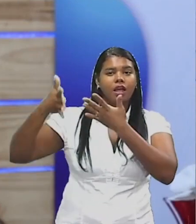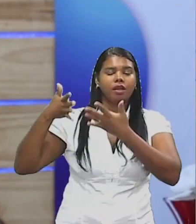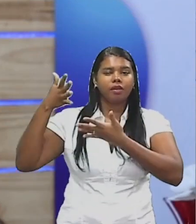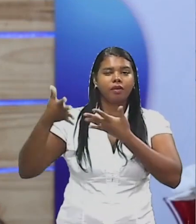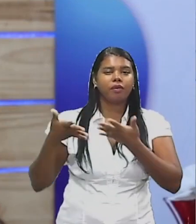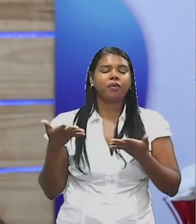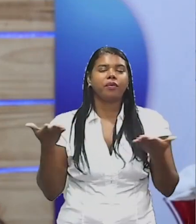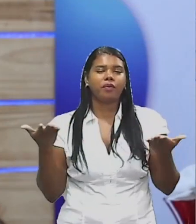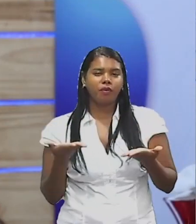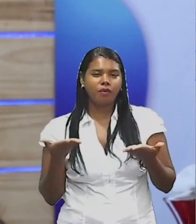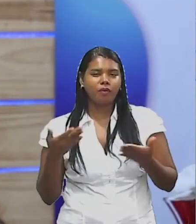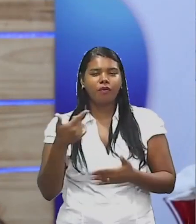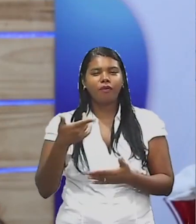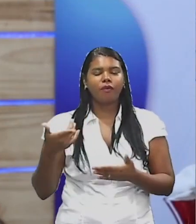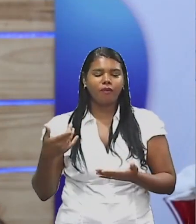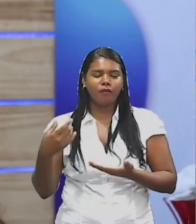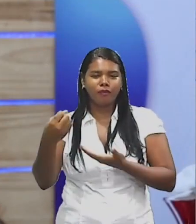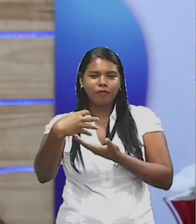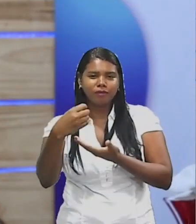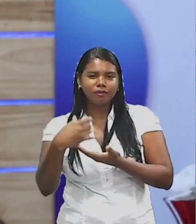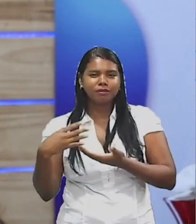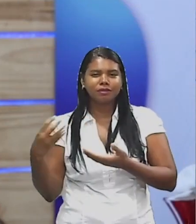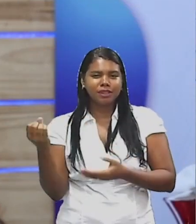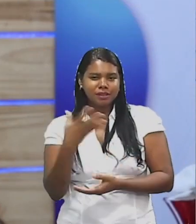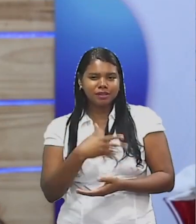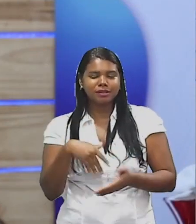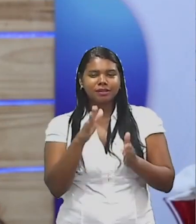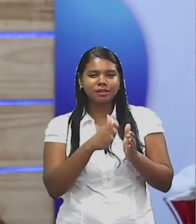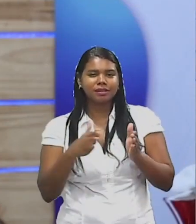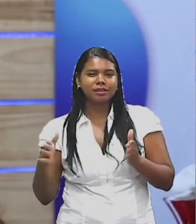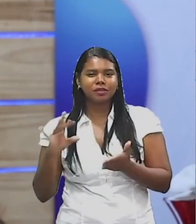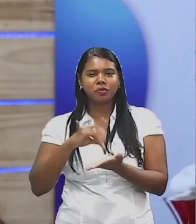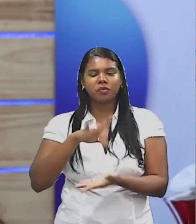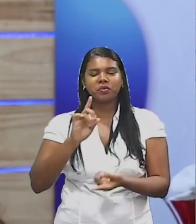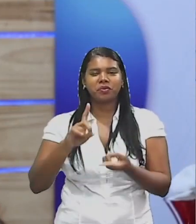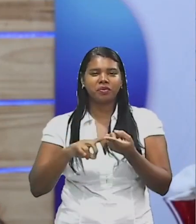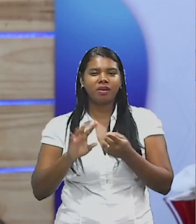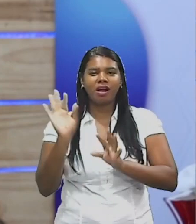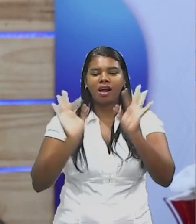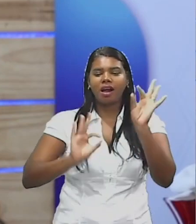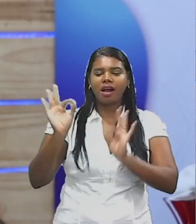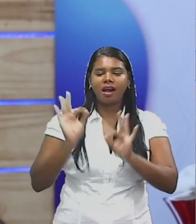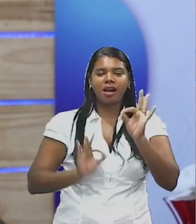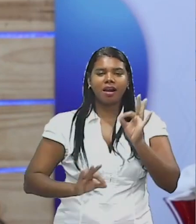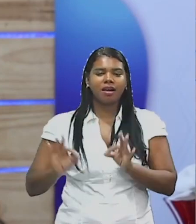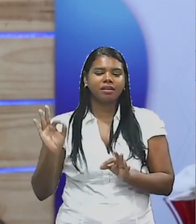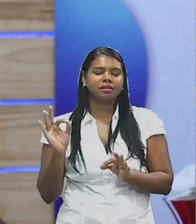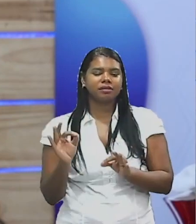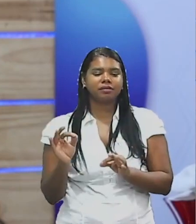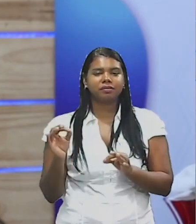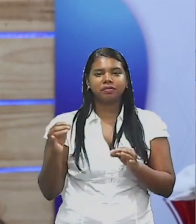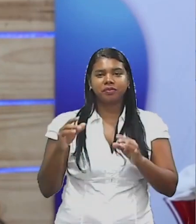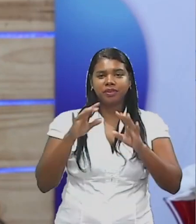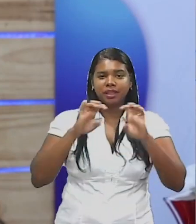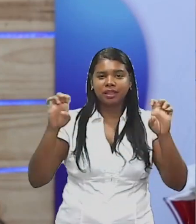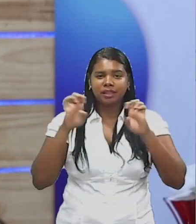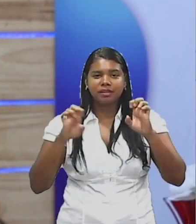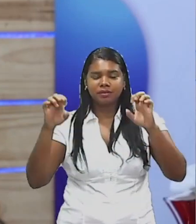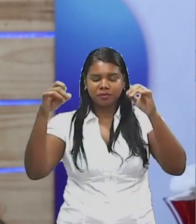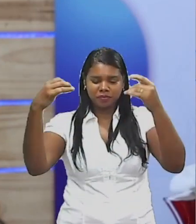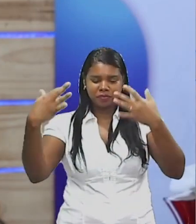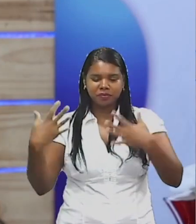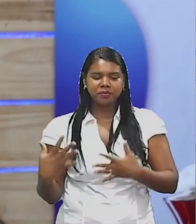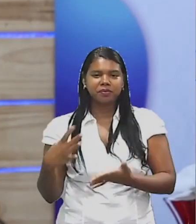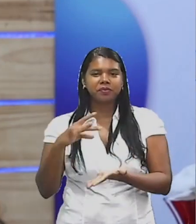esse segundo momento, né, para esse nosso novo módulo, é Quali Marketing. A gente vai abordar sobre o aspecto de